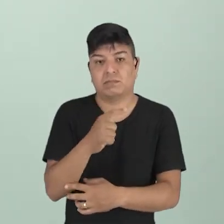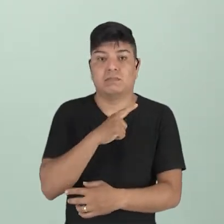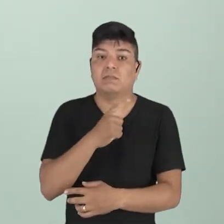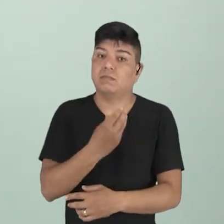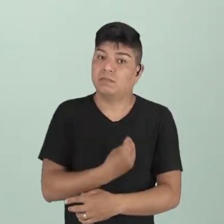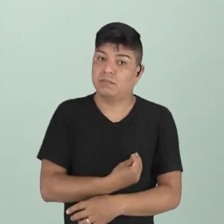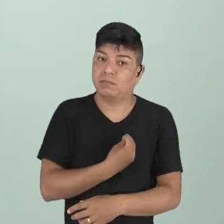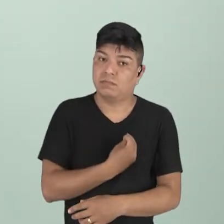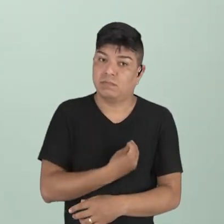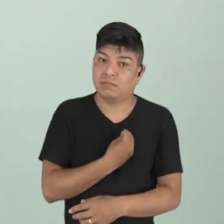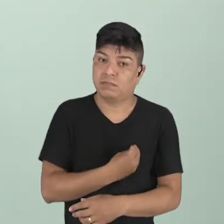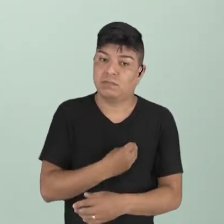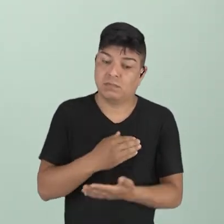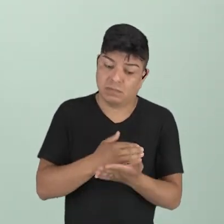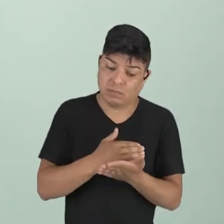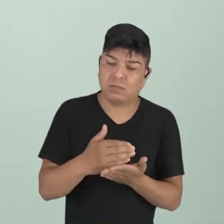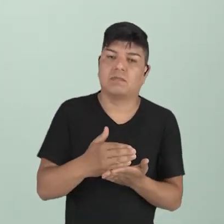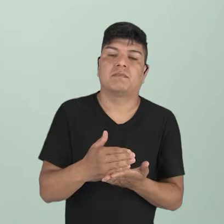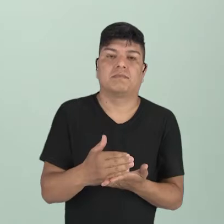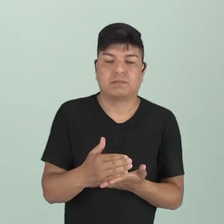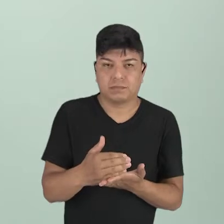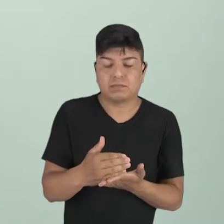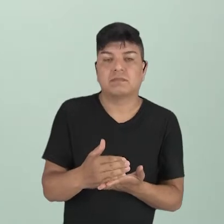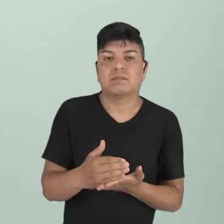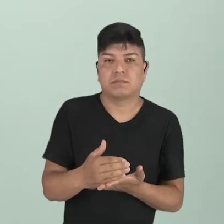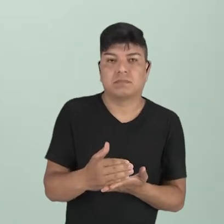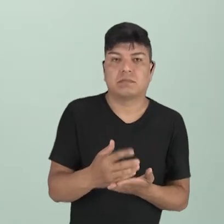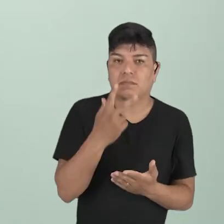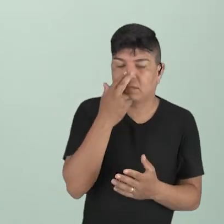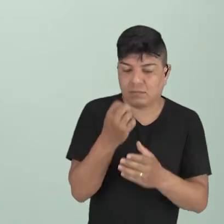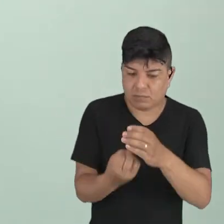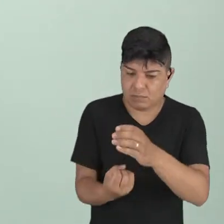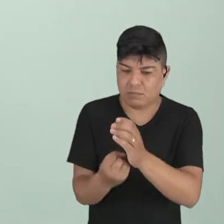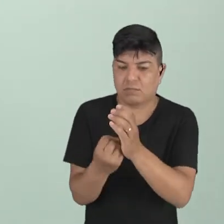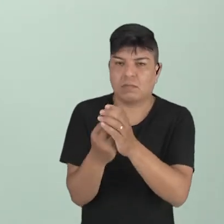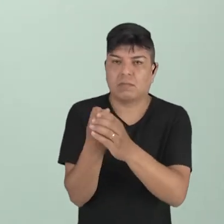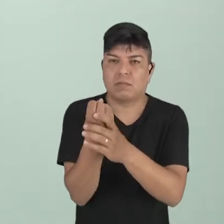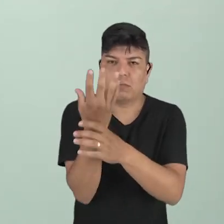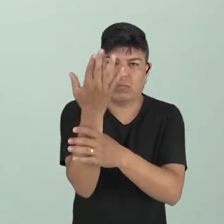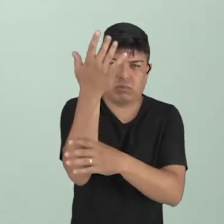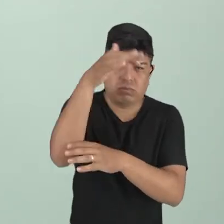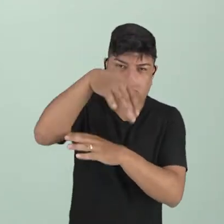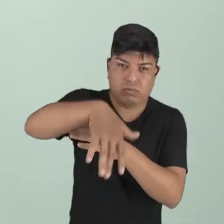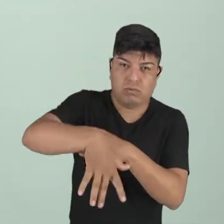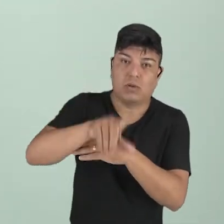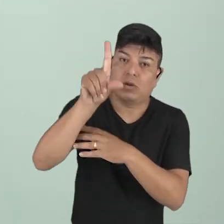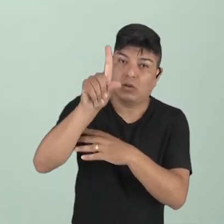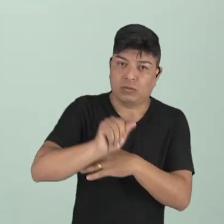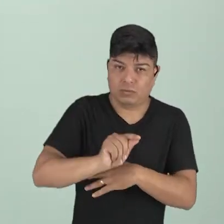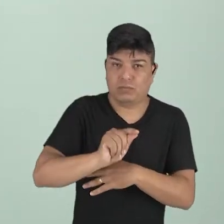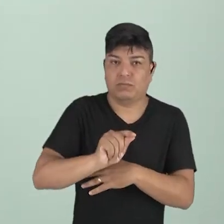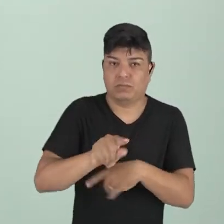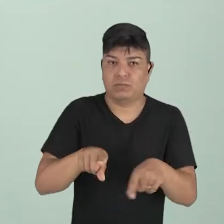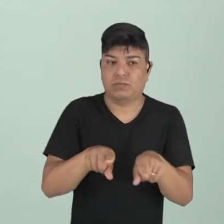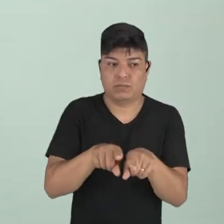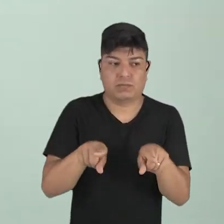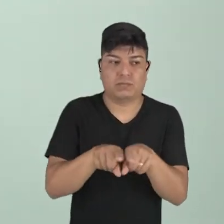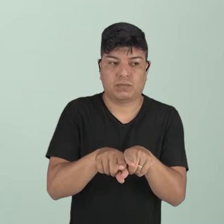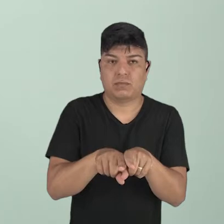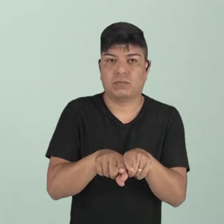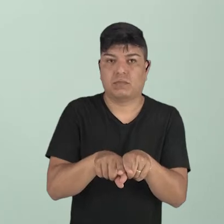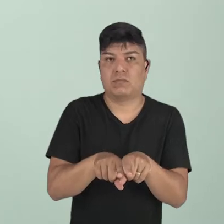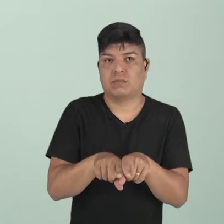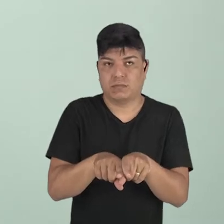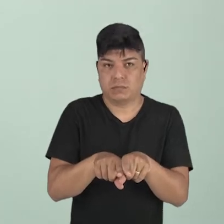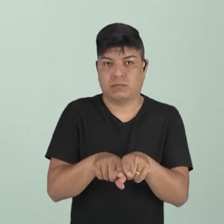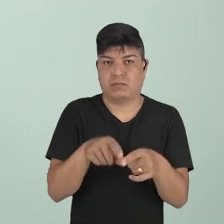vida, né? Que condições são essas? Os vulcões, né, se tornaram menos ativos. Nós temos aí o estabelecimento